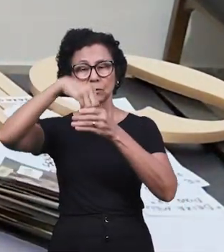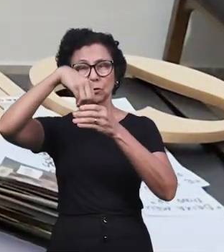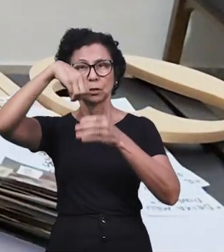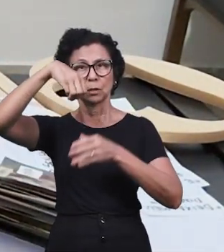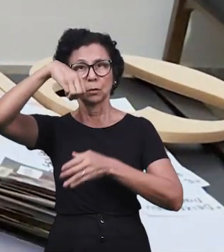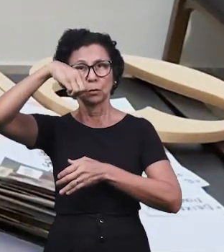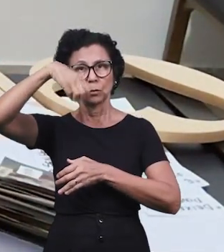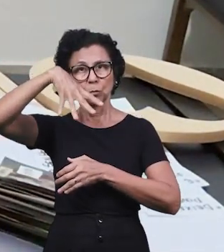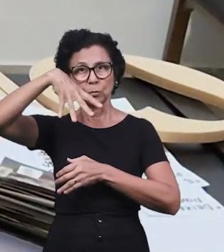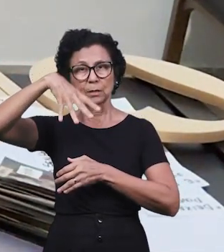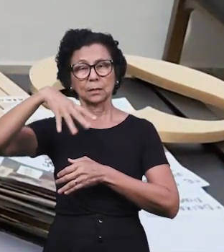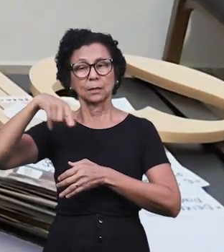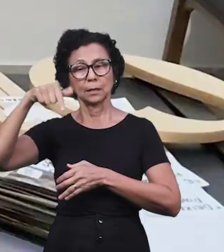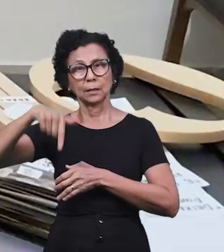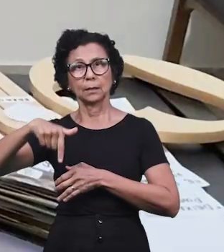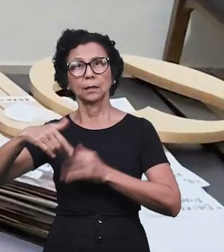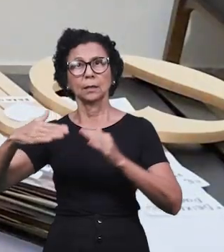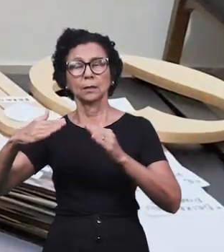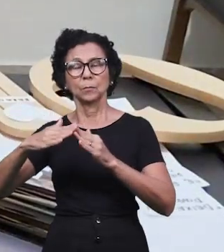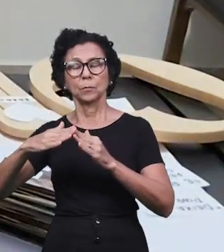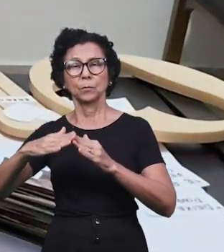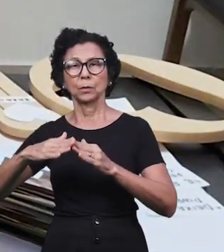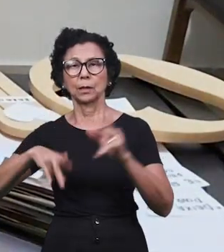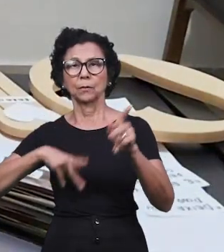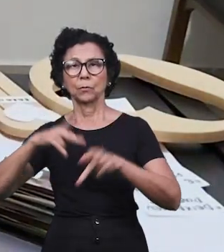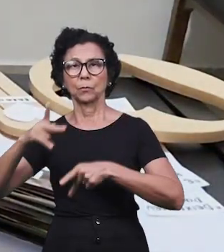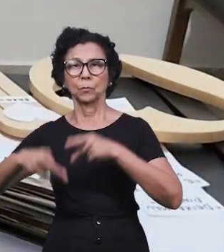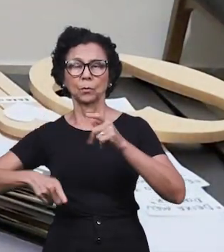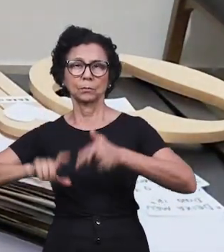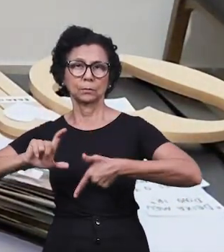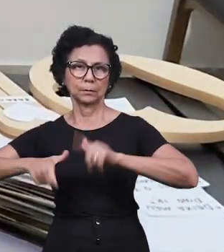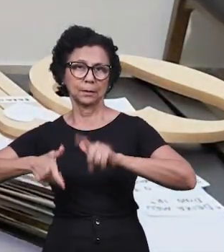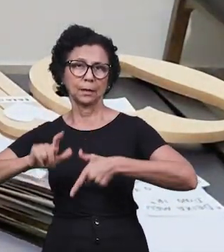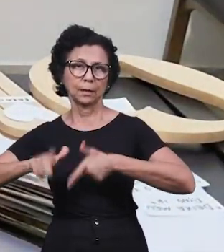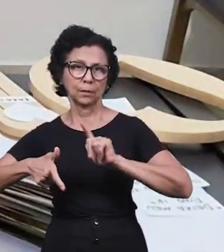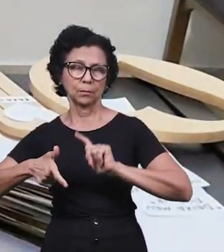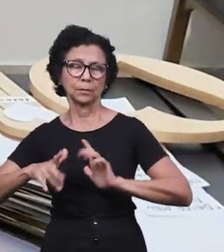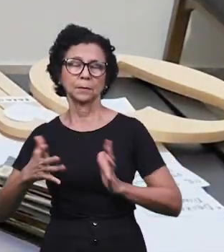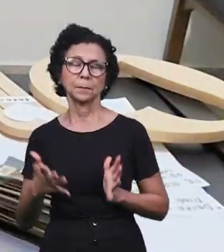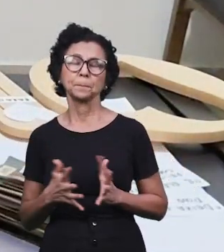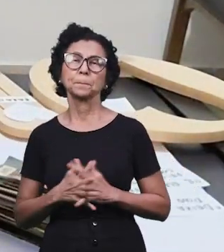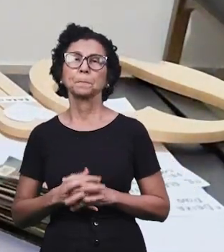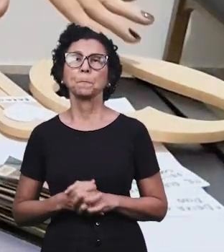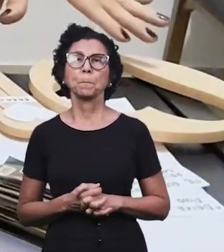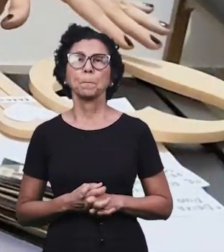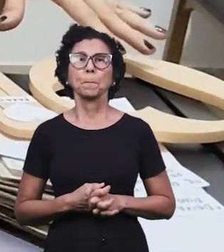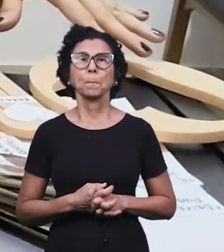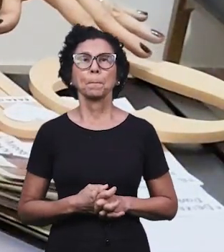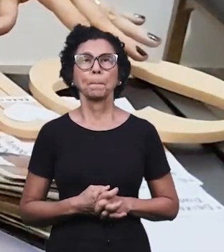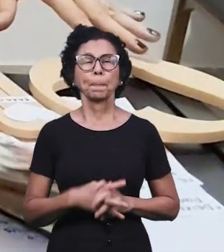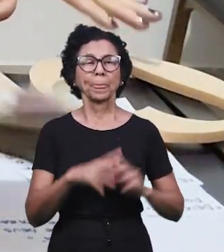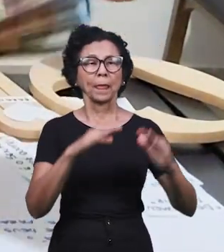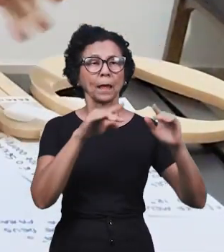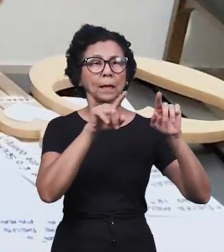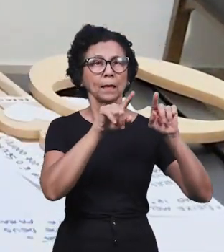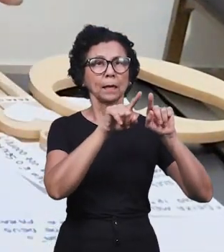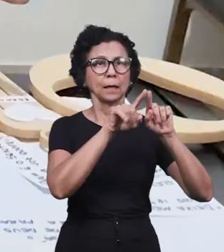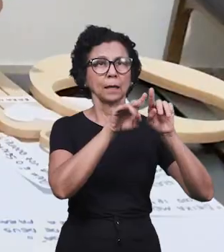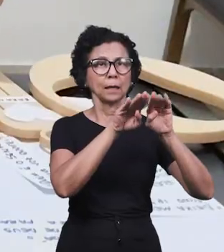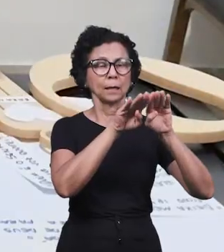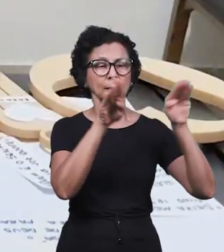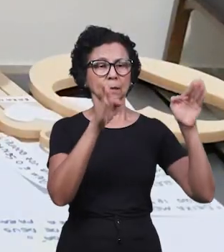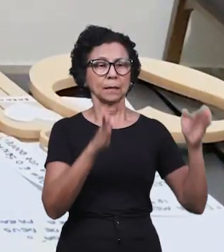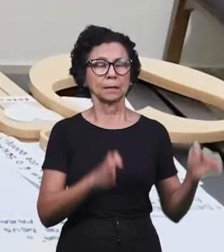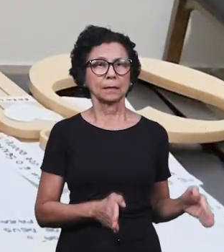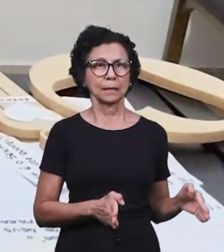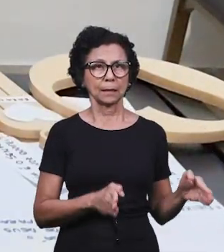minha casinha a luz, tá bom? Então, todos esses são recursos que a gente vai usar